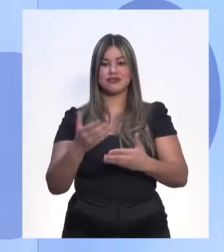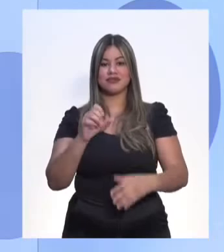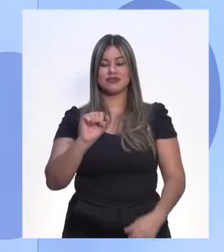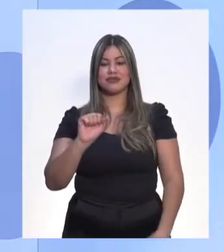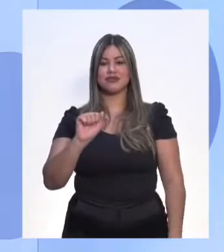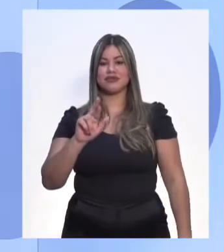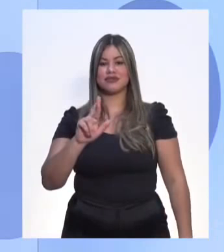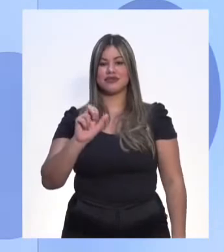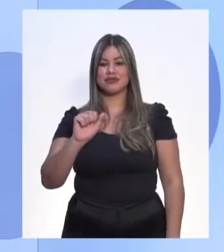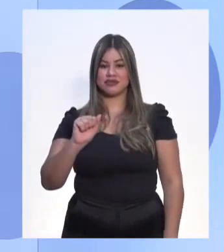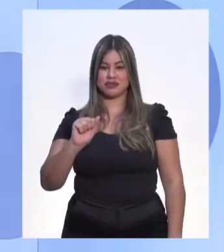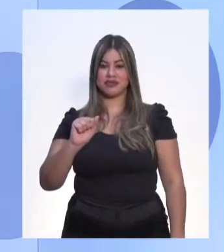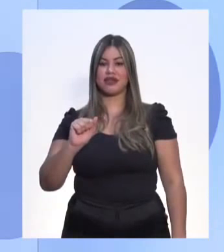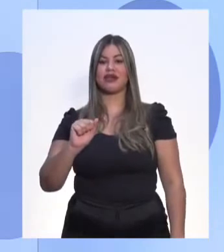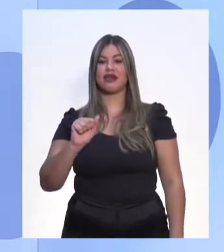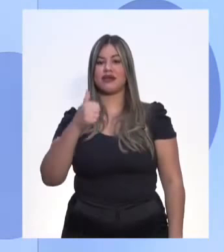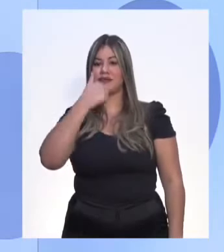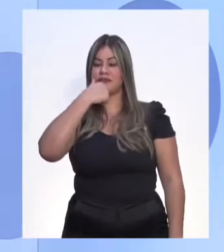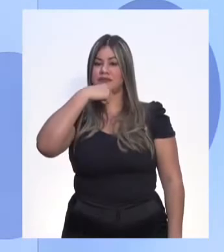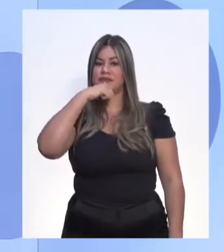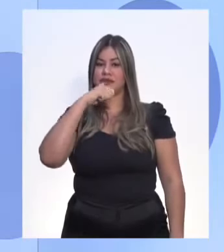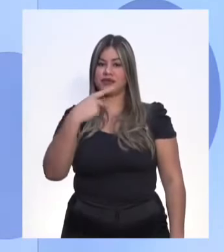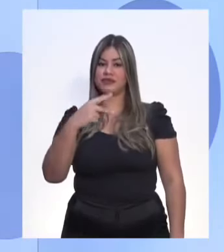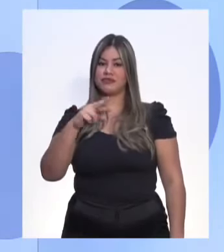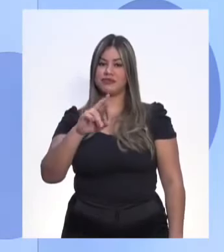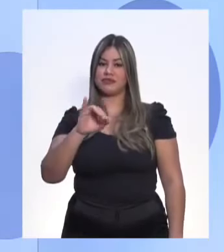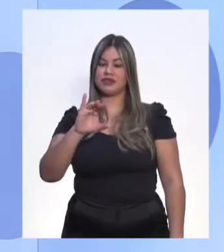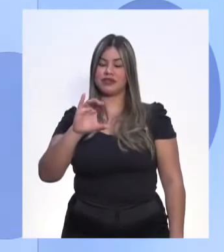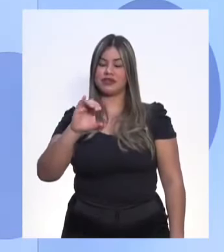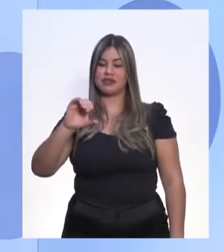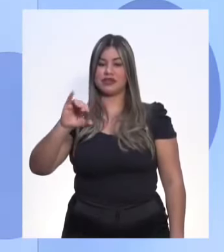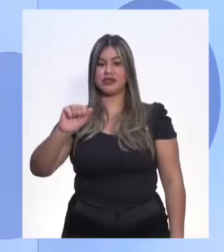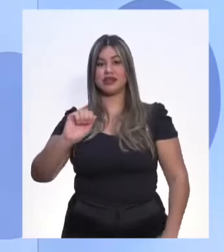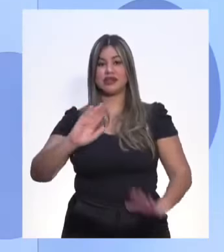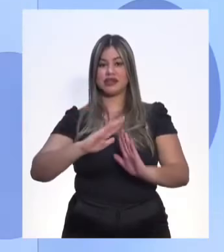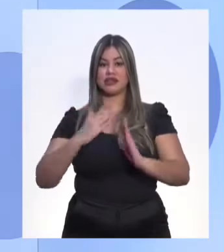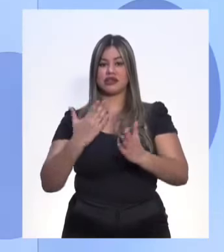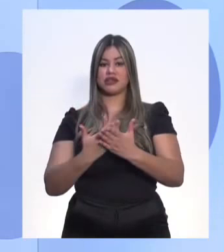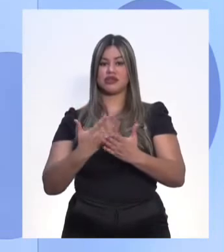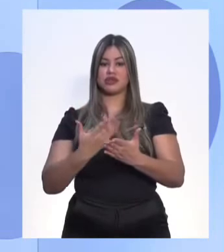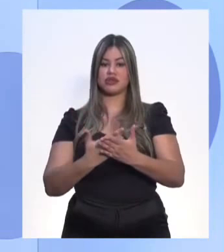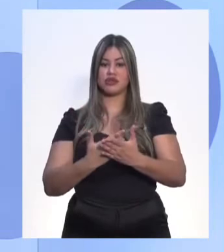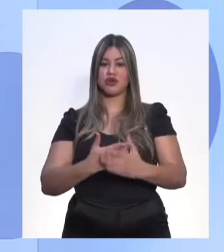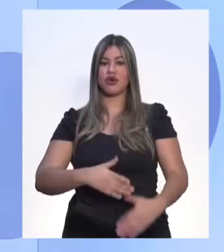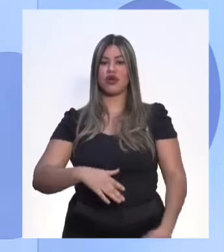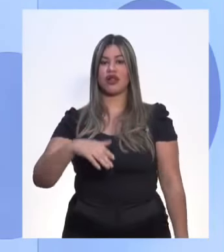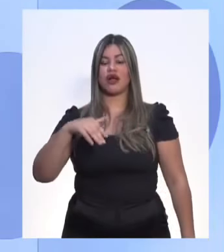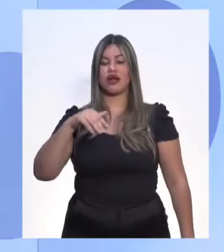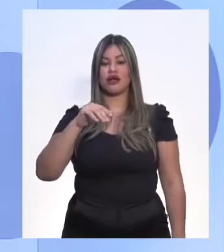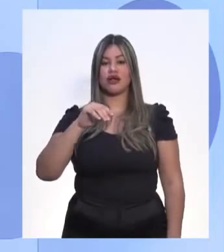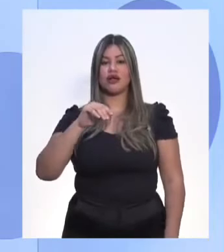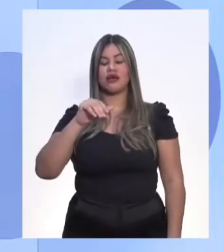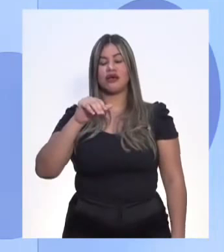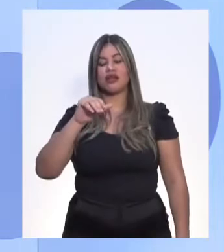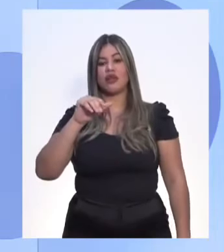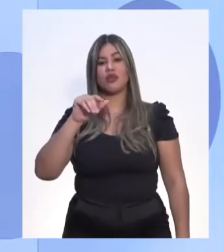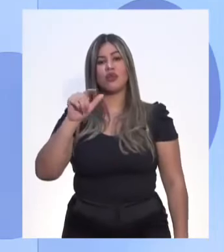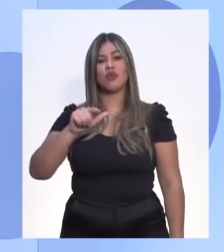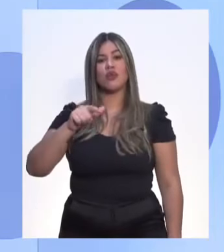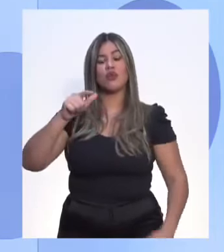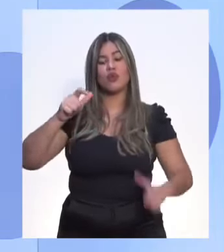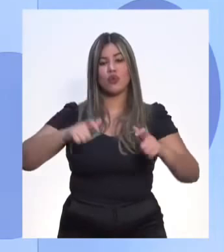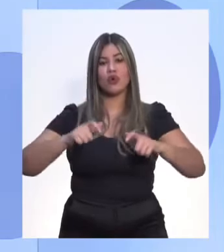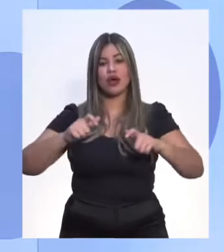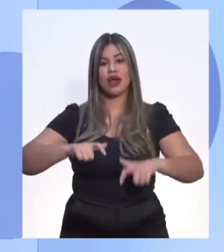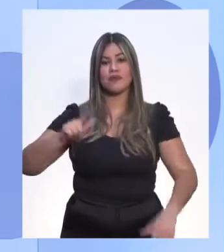Sara Cruz Montenegro da mãe Priscila né da Escola Estadual Professor Diniz Martins do Guarujá que participou né que